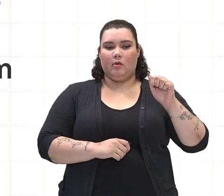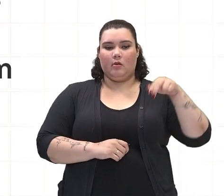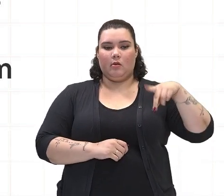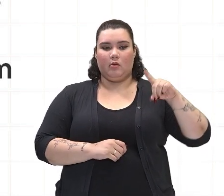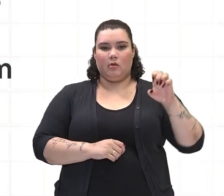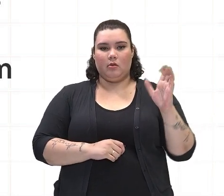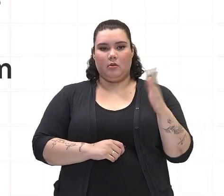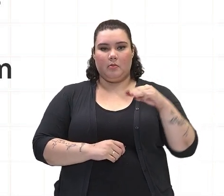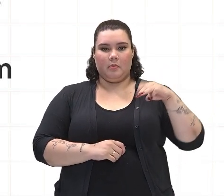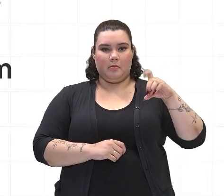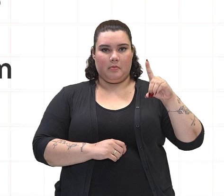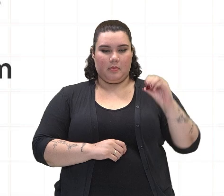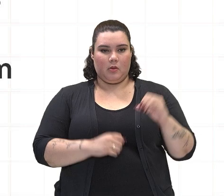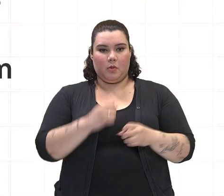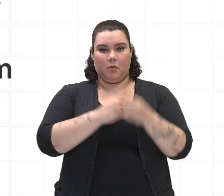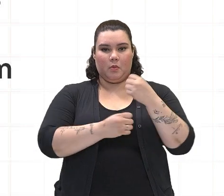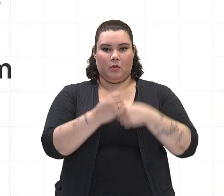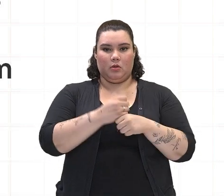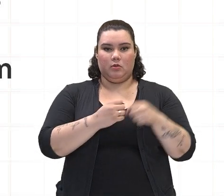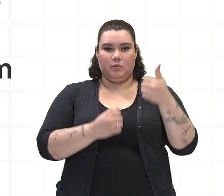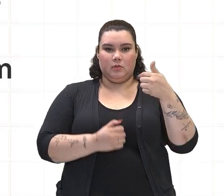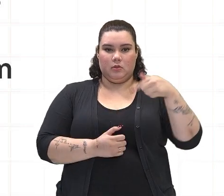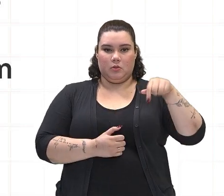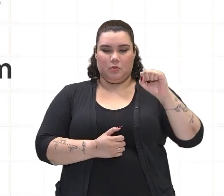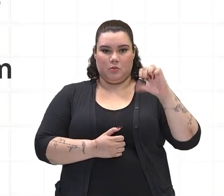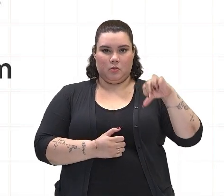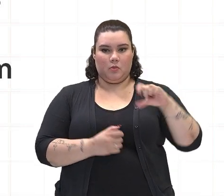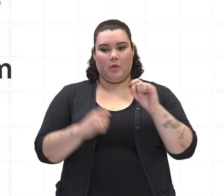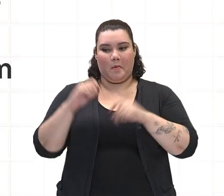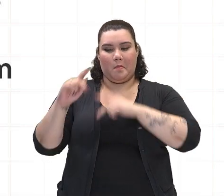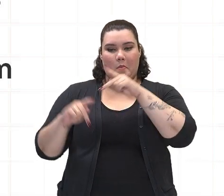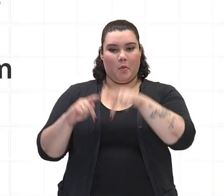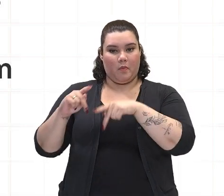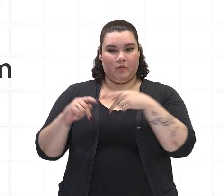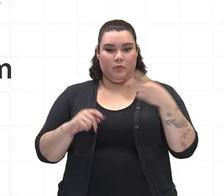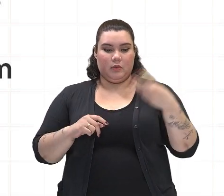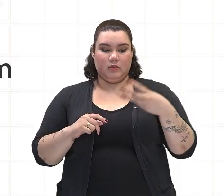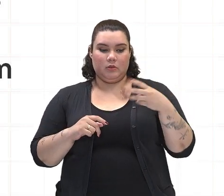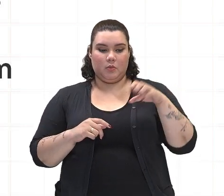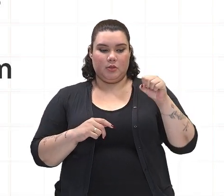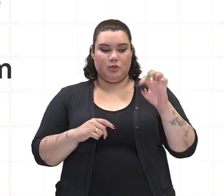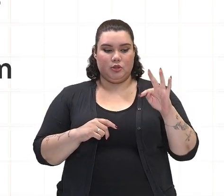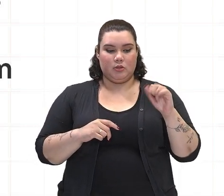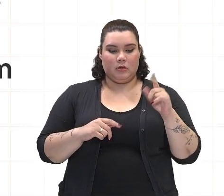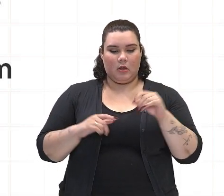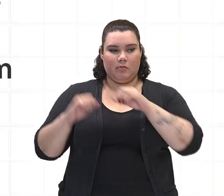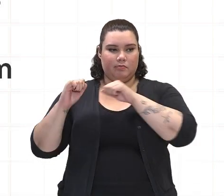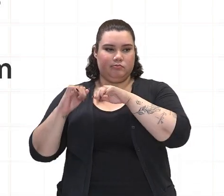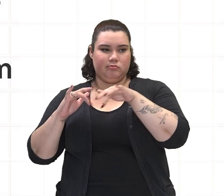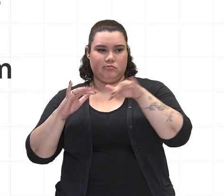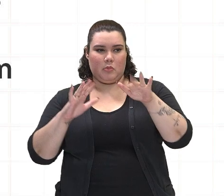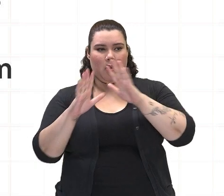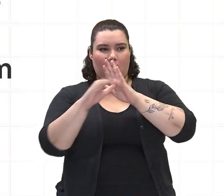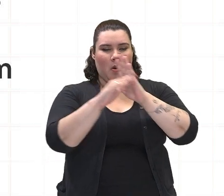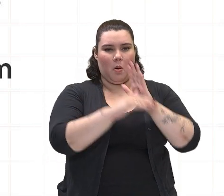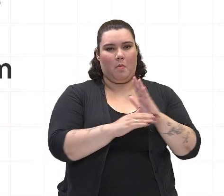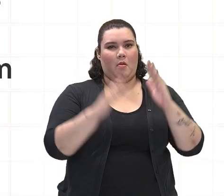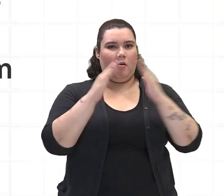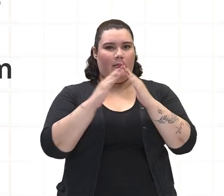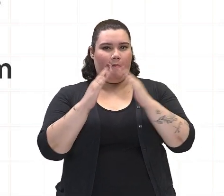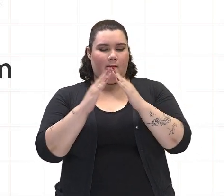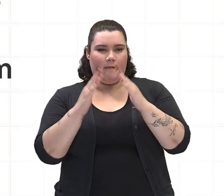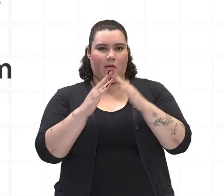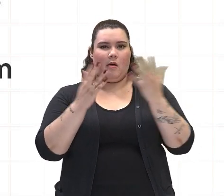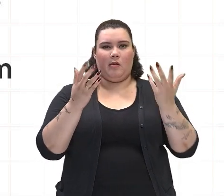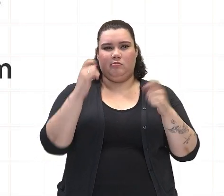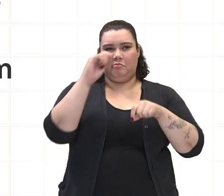por ataques e pilhagens à propriedade dos aristocratas, porque a população foi para as ruas e com medo de sofrerem represália